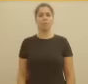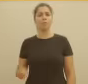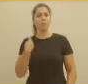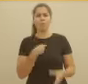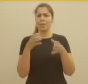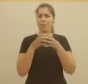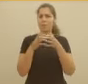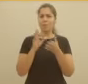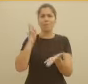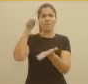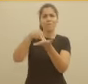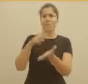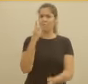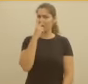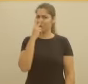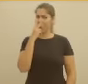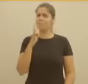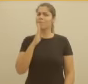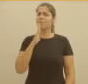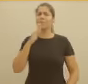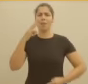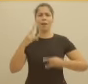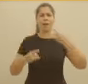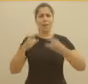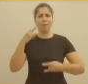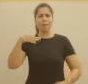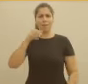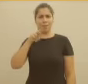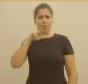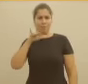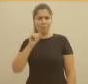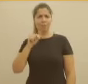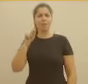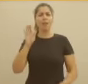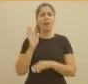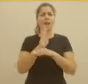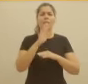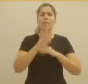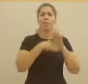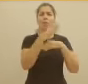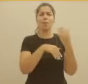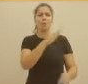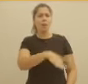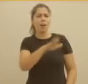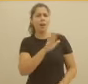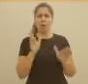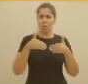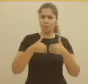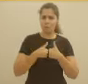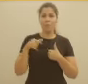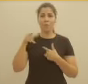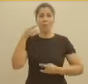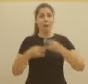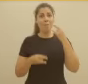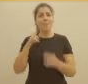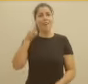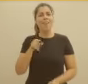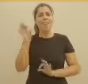Nossa equipe foi até Vitória conhecer o robô Mária, que ajuda no desenvolvimento de crianças com autismo.